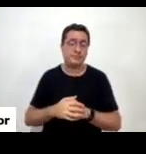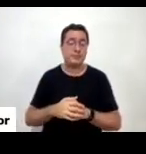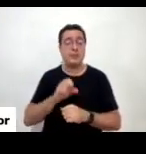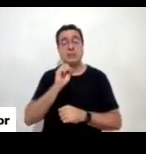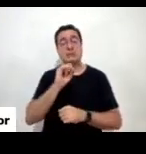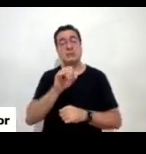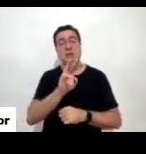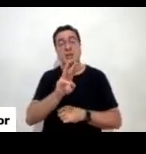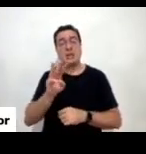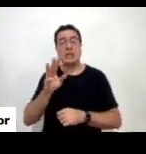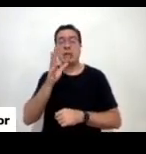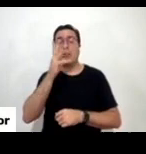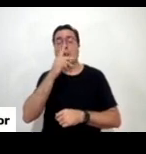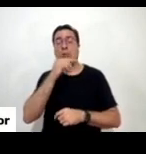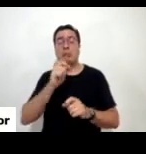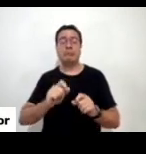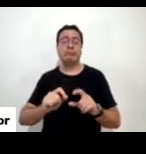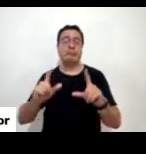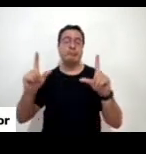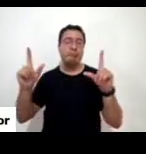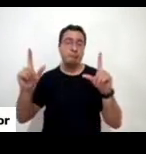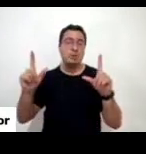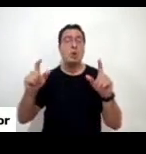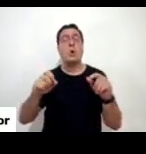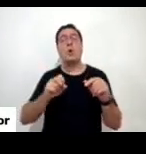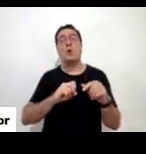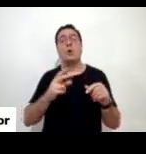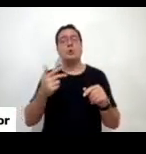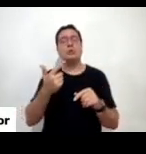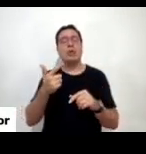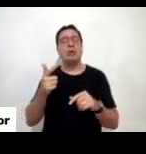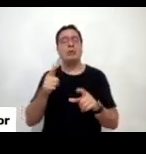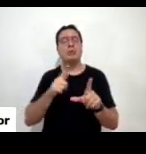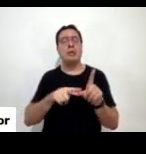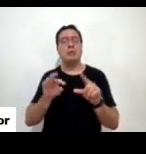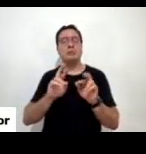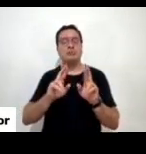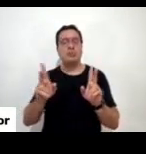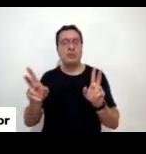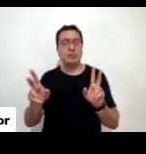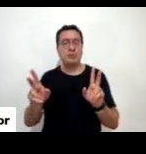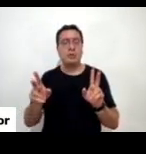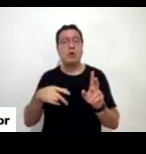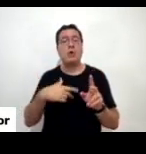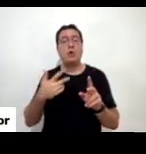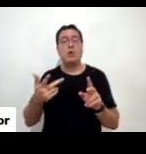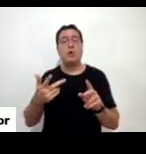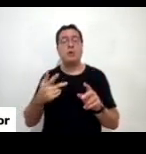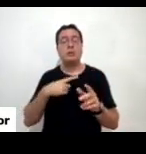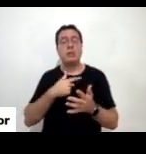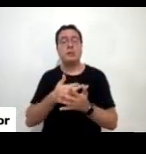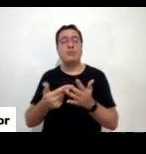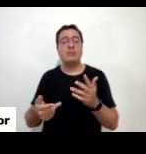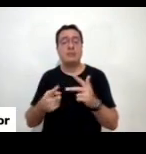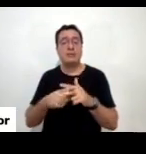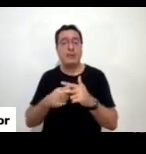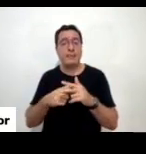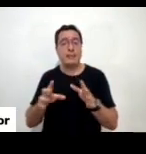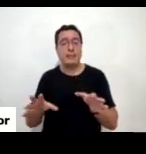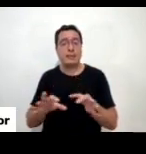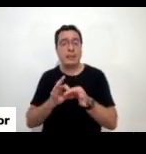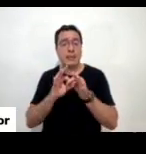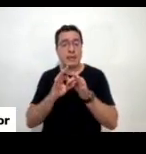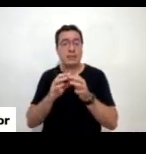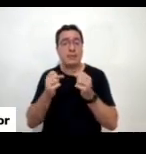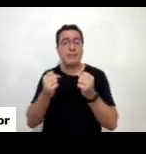demora muito para carregar, ou se o seu site não tem um texto alternativo, ou ainda se tem muitas ferramentas integradas que